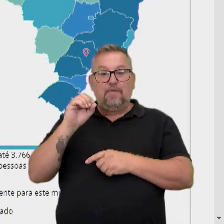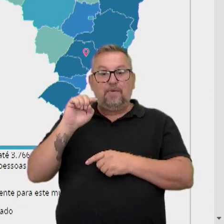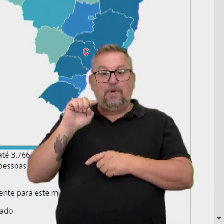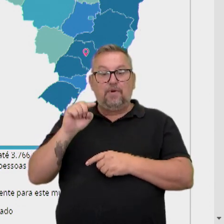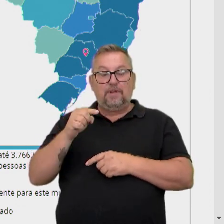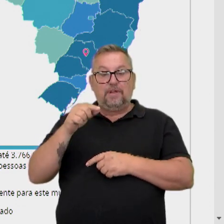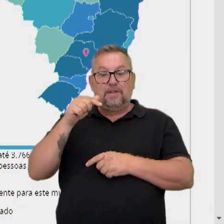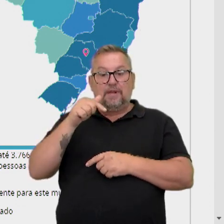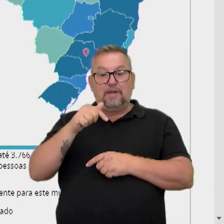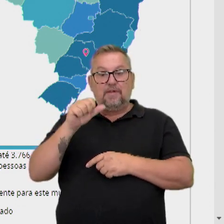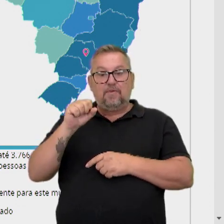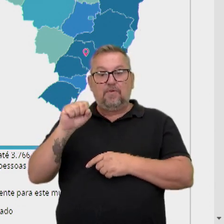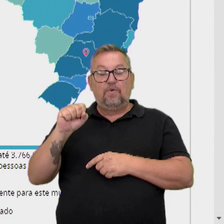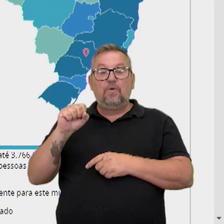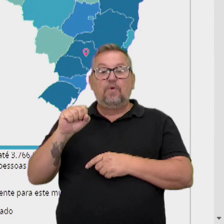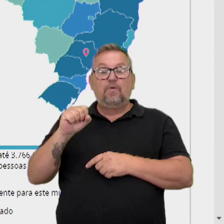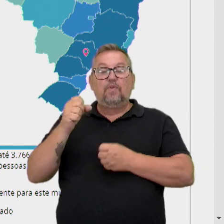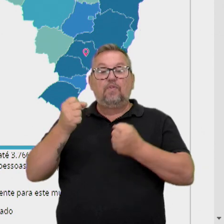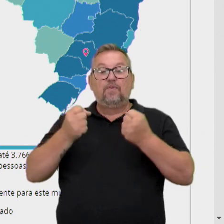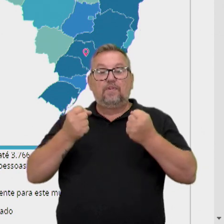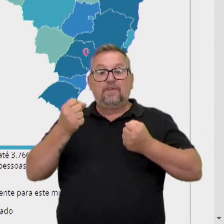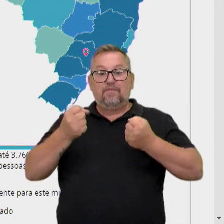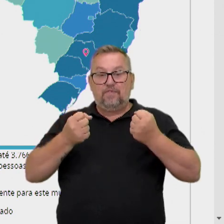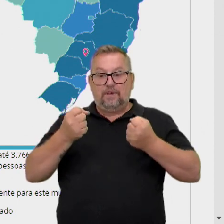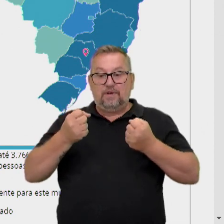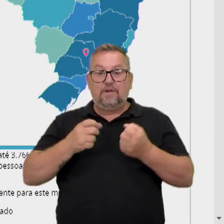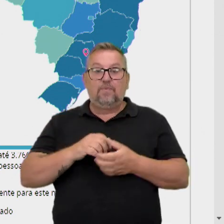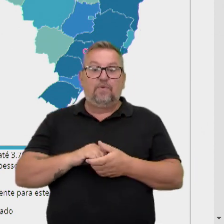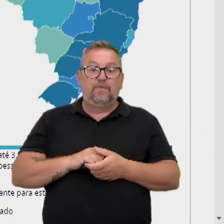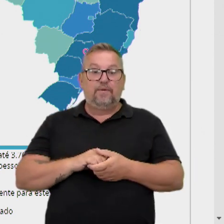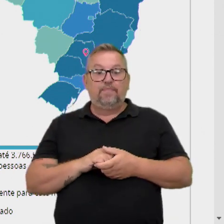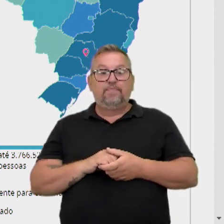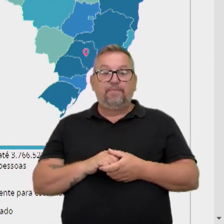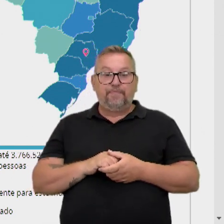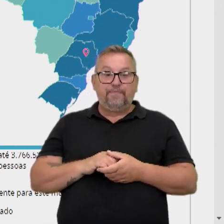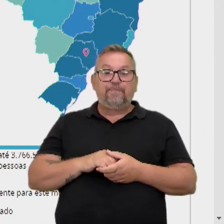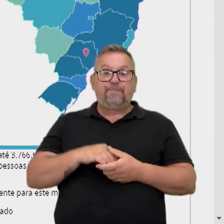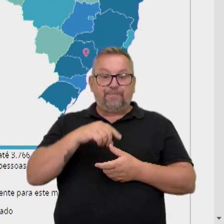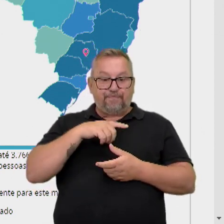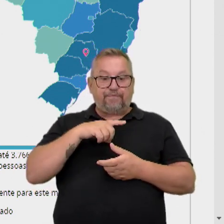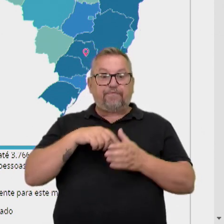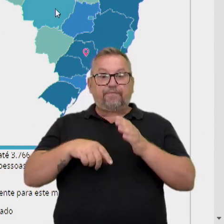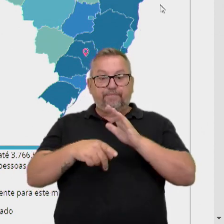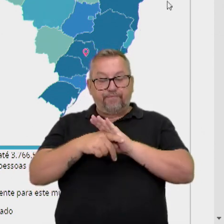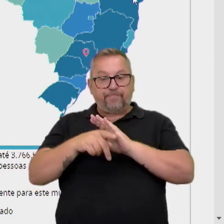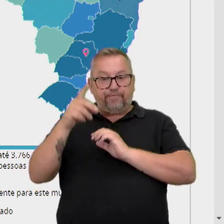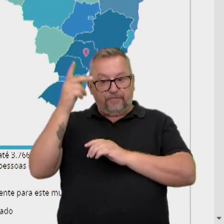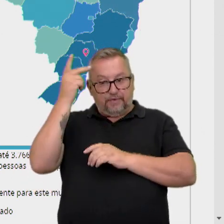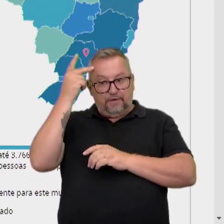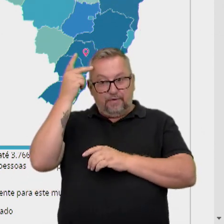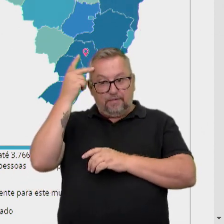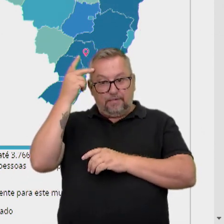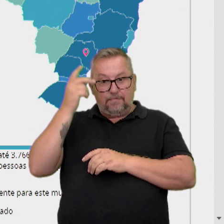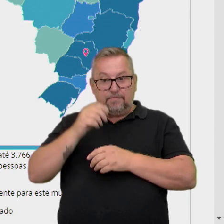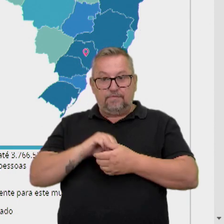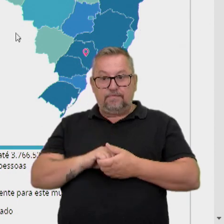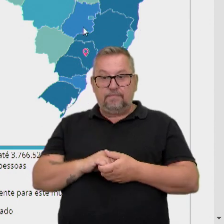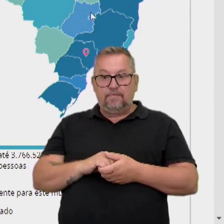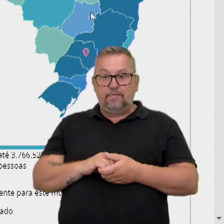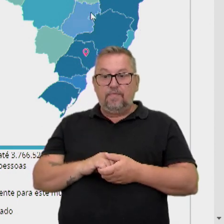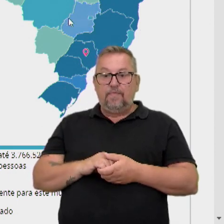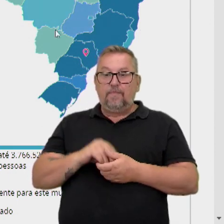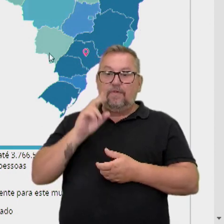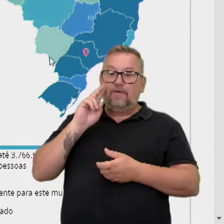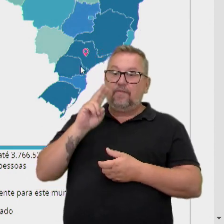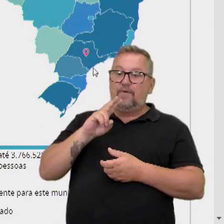30 milhões aí, mais de 30 milhões e 700 mil veículos em São Paulo, tá certo? E aqui do lado direito tem um mapa